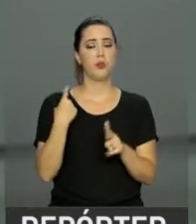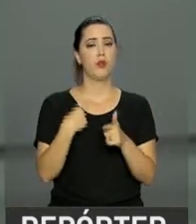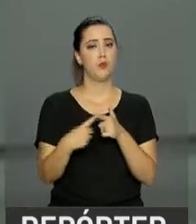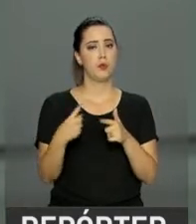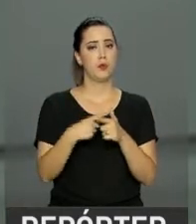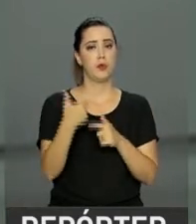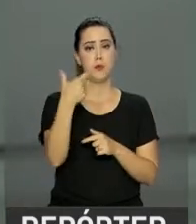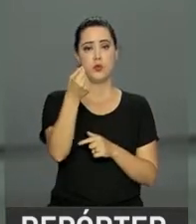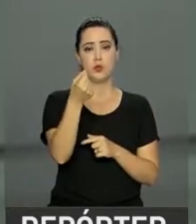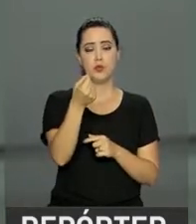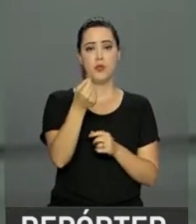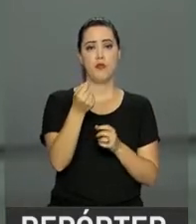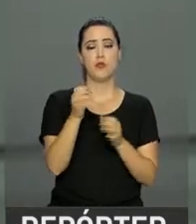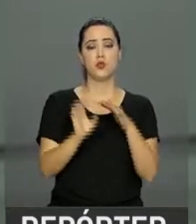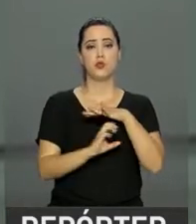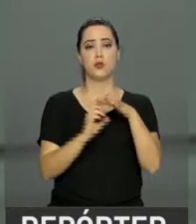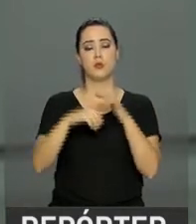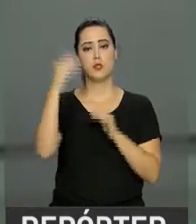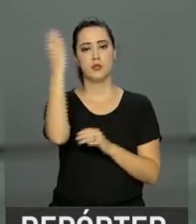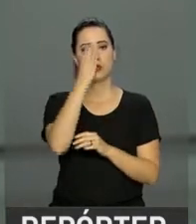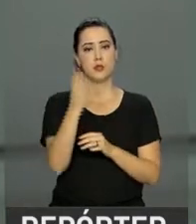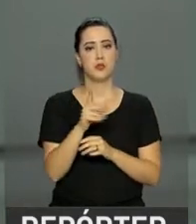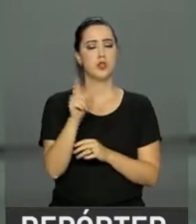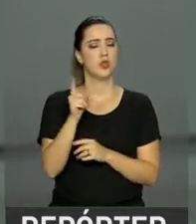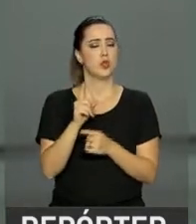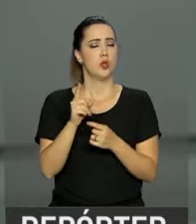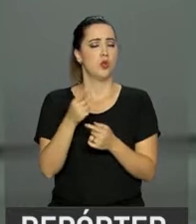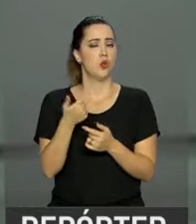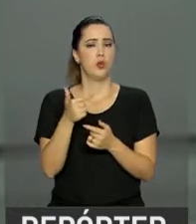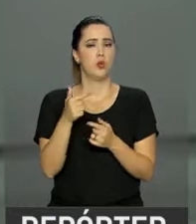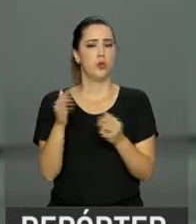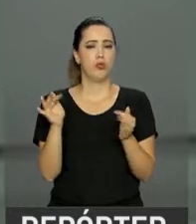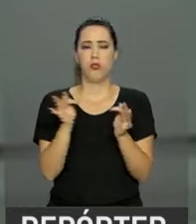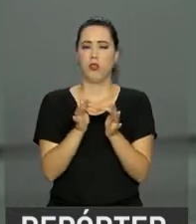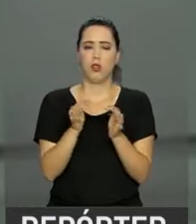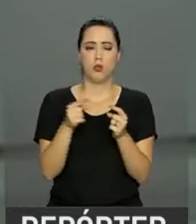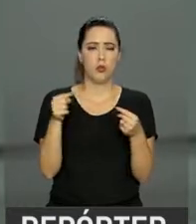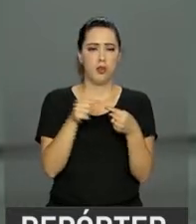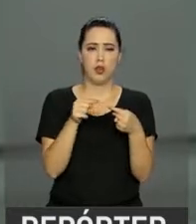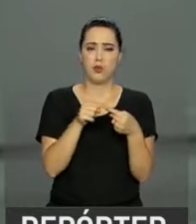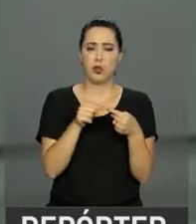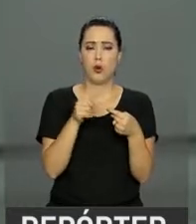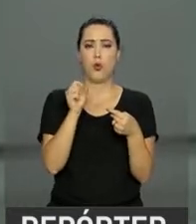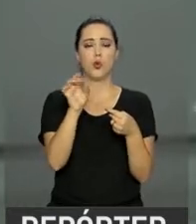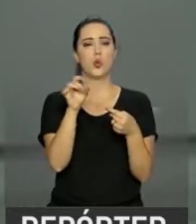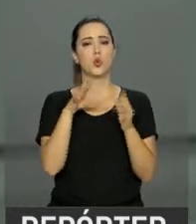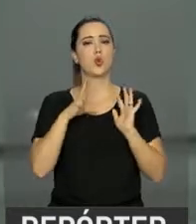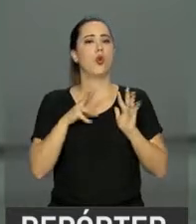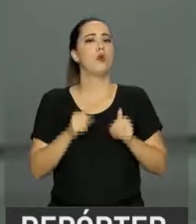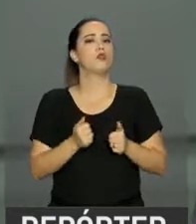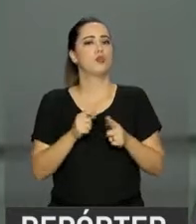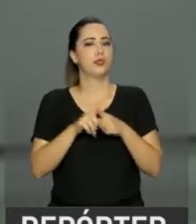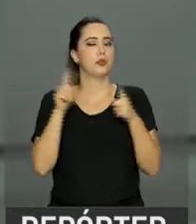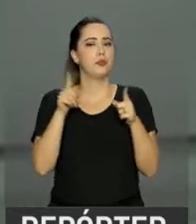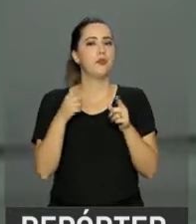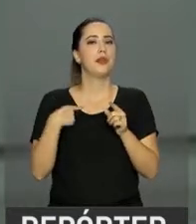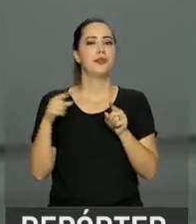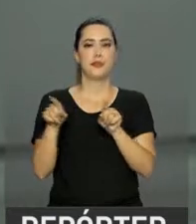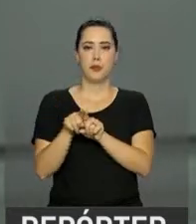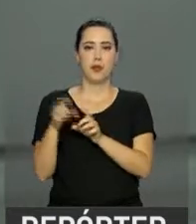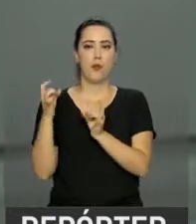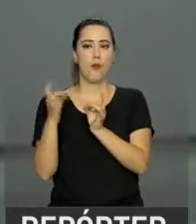brasileiros não se deve a barreiras sanitárias e sim comerciais o que o ministério da